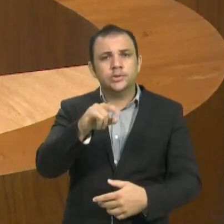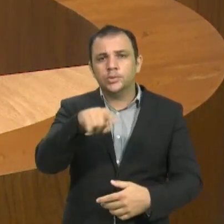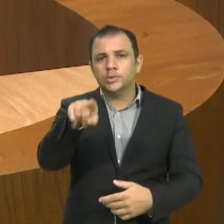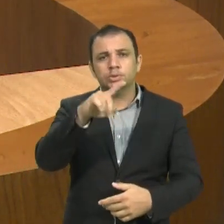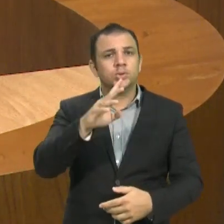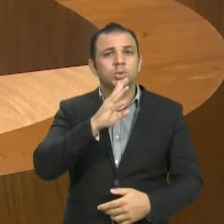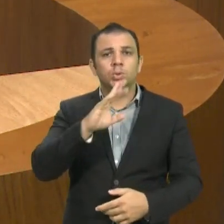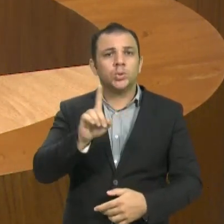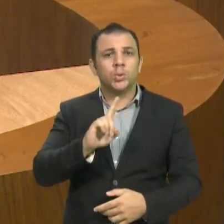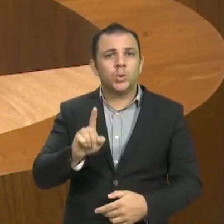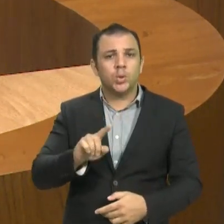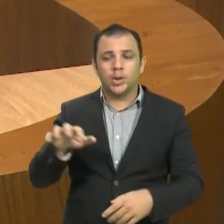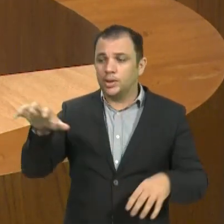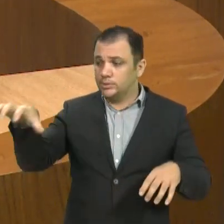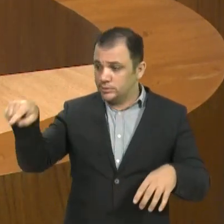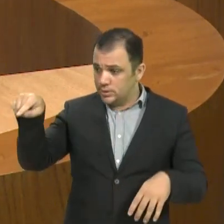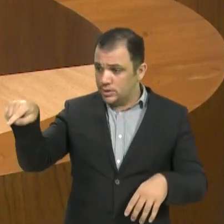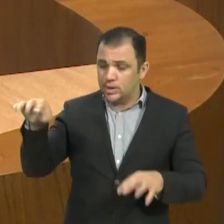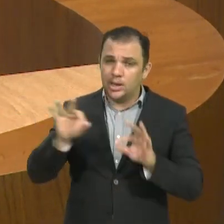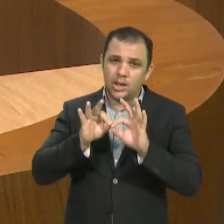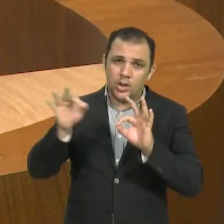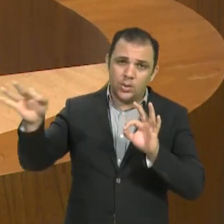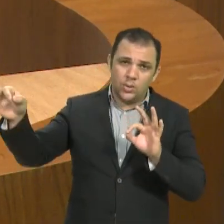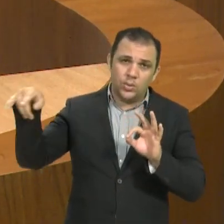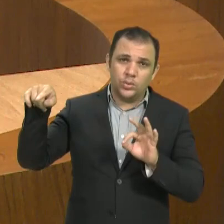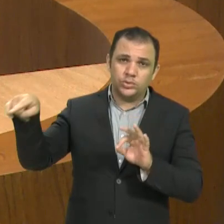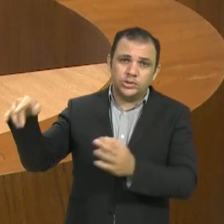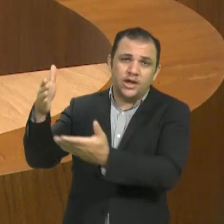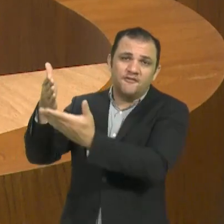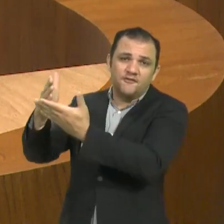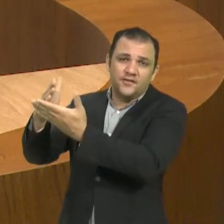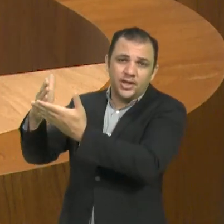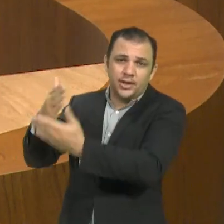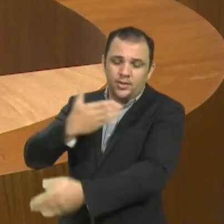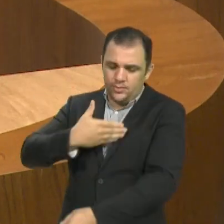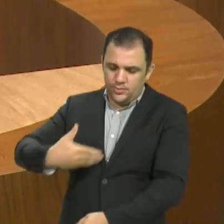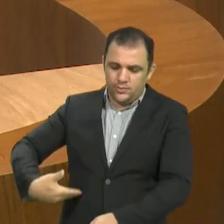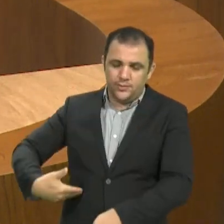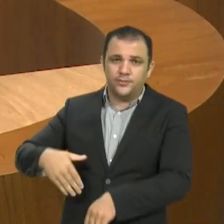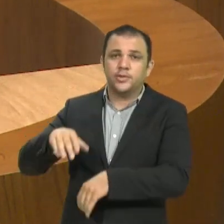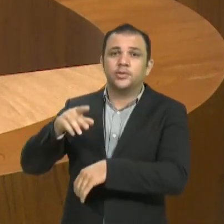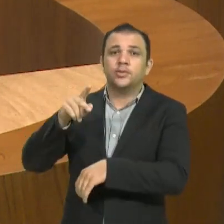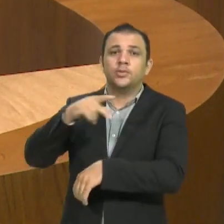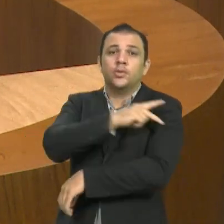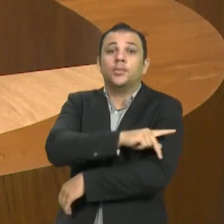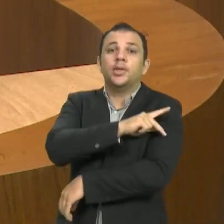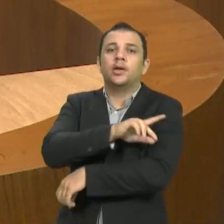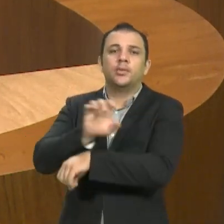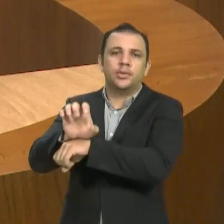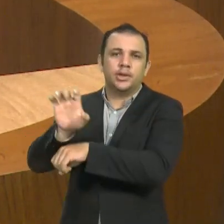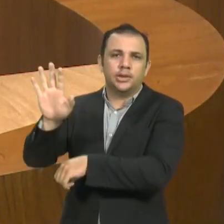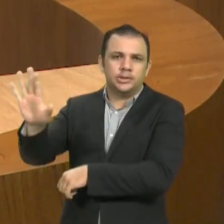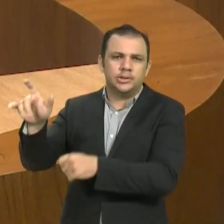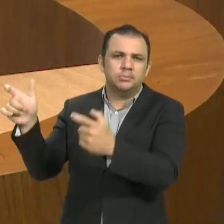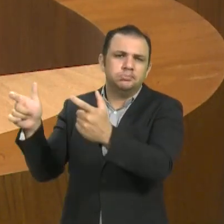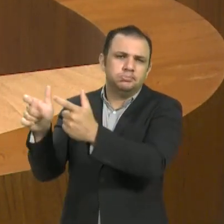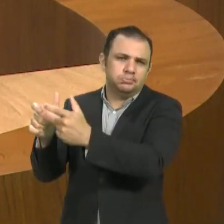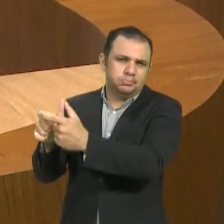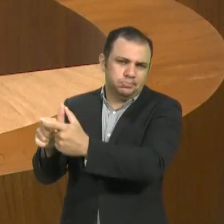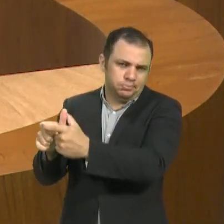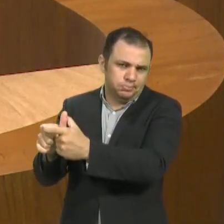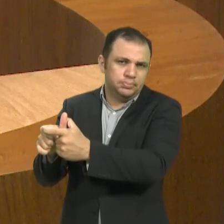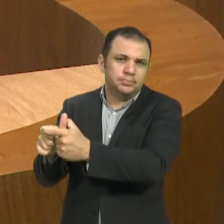do Azeitão sai para lá, já é divisa com o Piauí, uma das menores cidades do